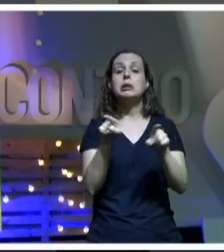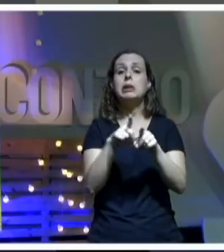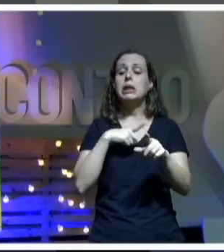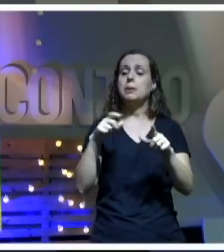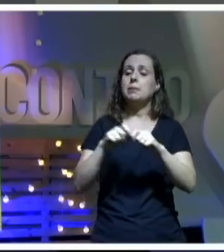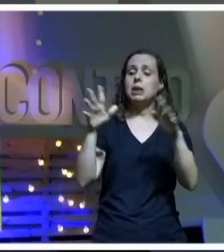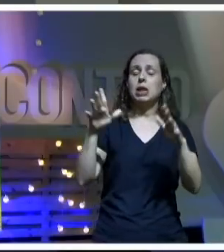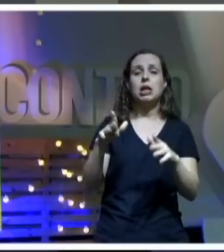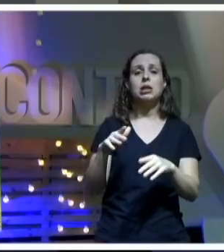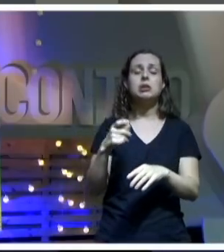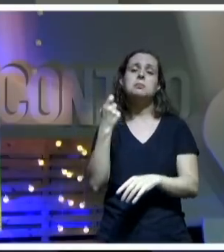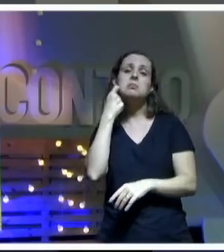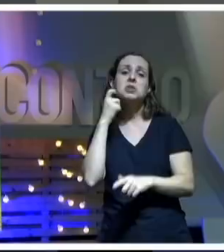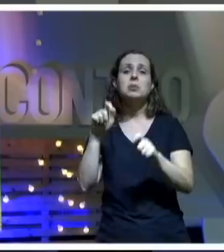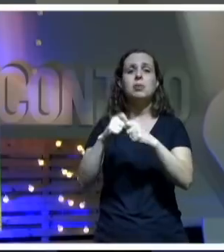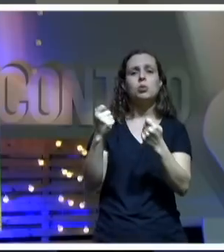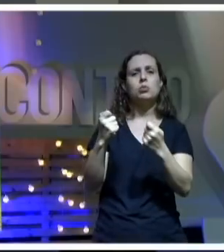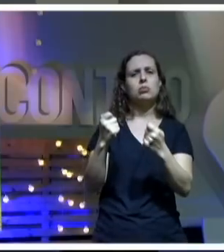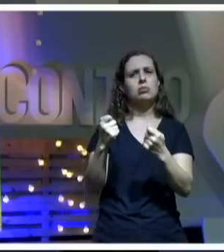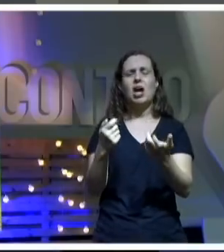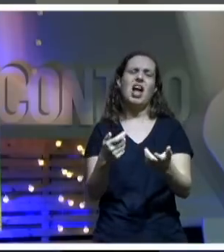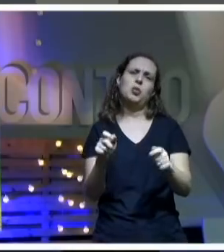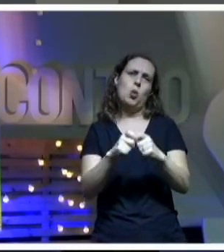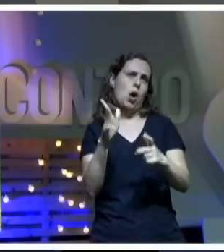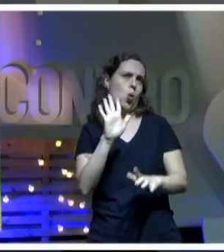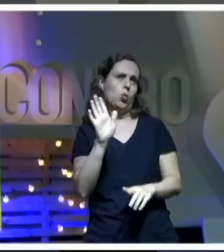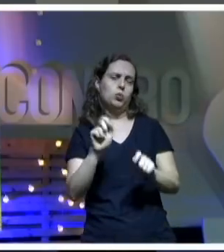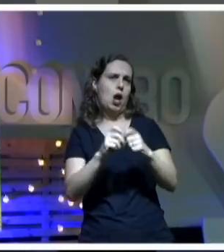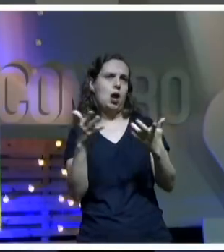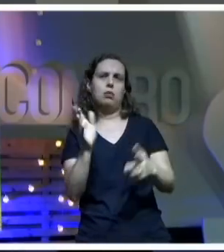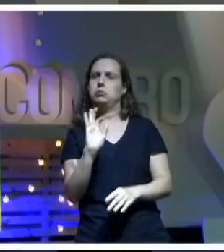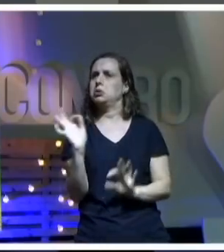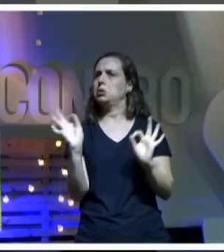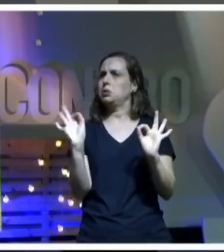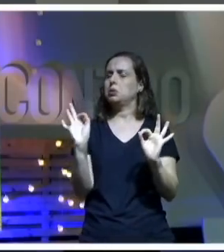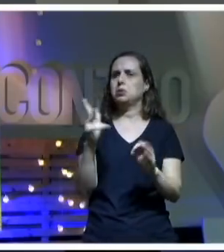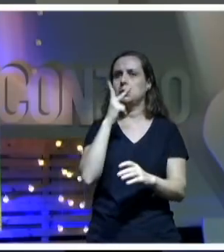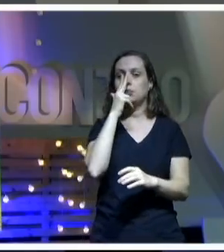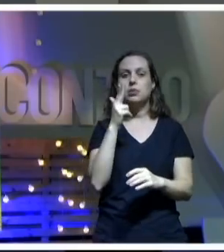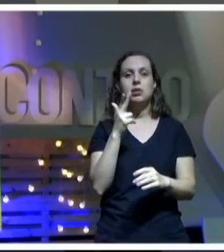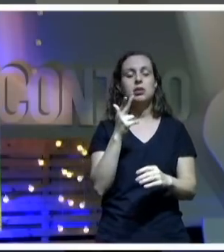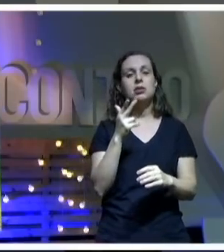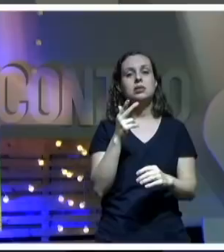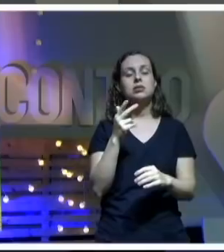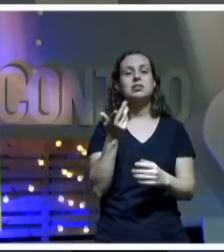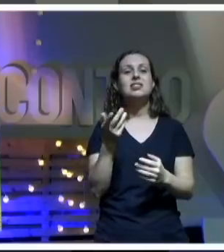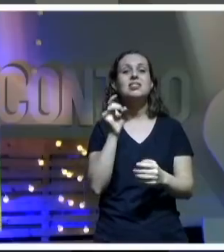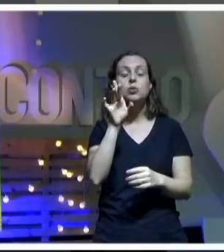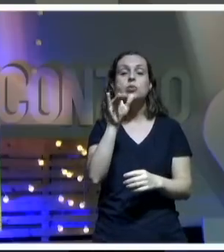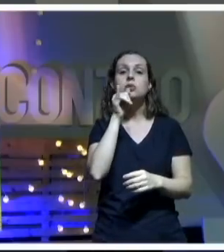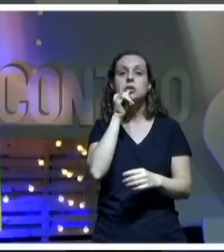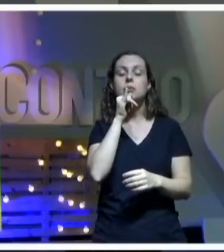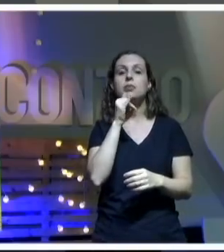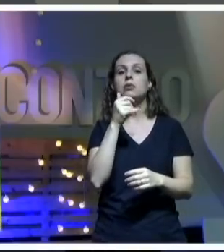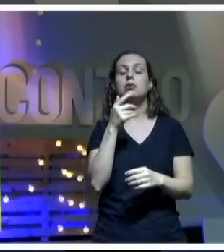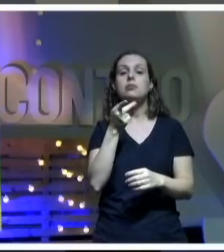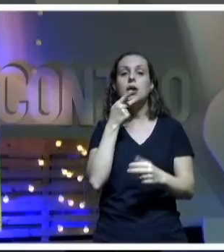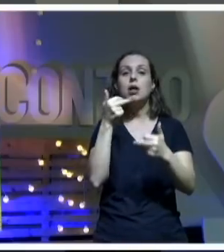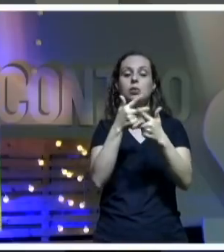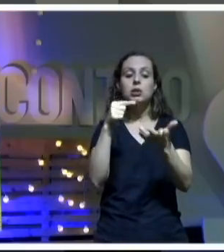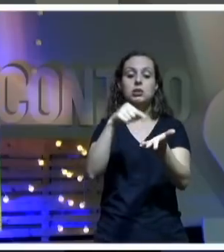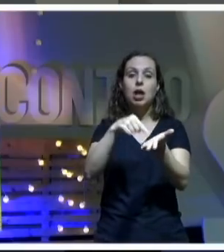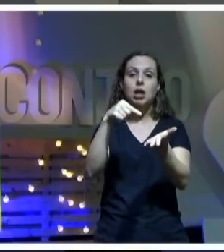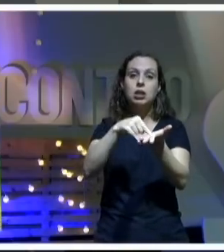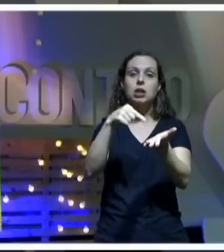milagre dos pães e dos peixes acontecer porque milagre acontece né tudo aconteceu essa que a generosidade um do outro e foi aparecendo pão